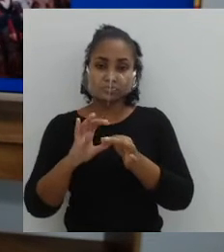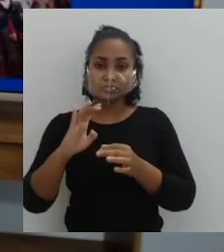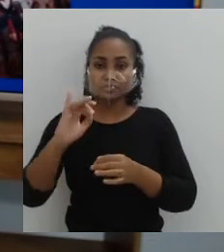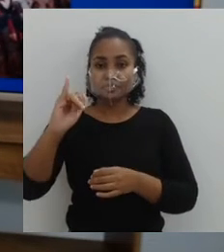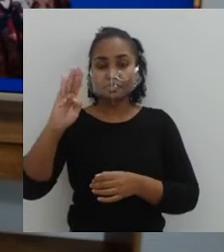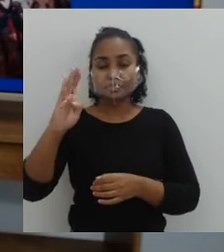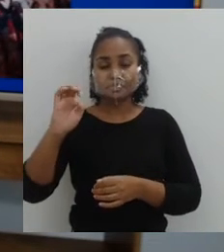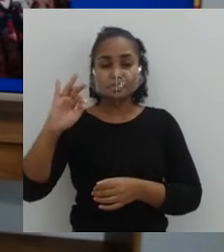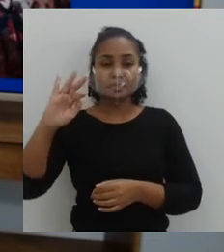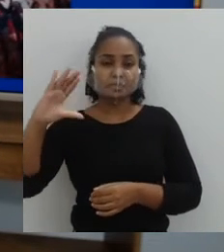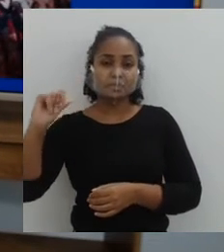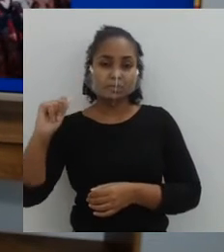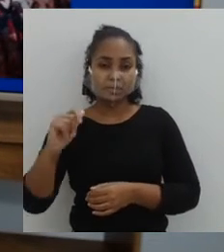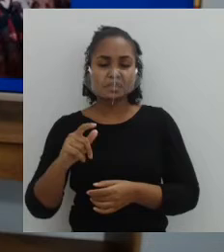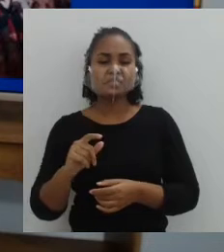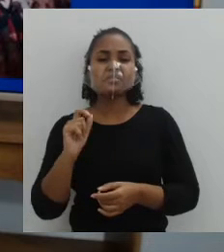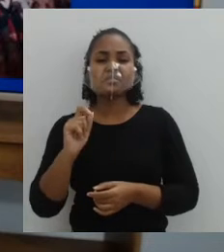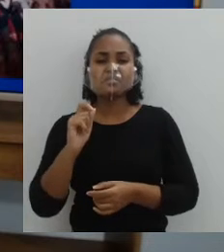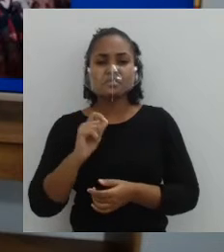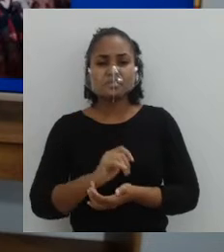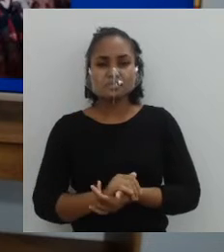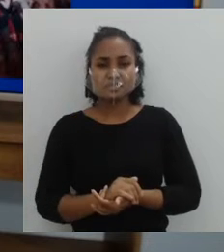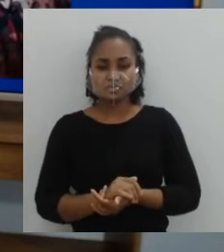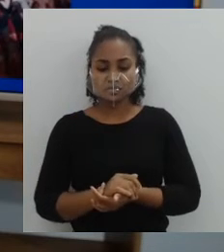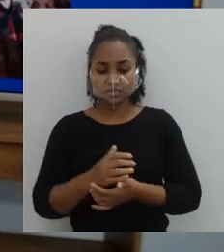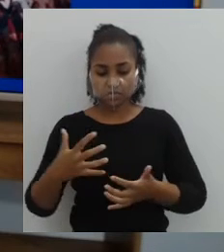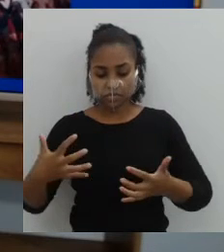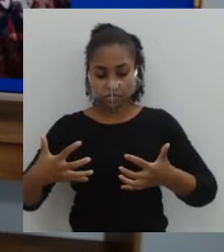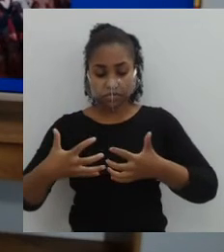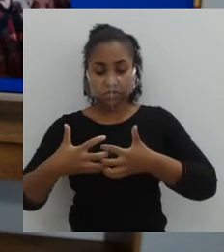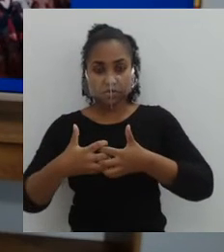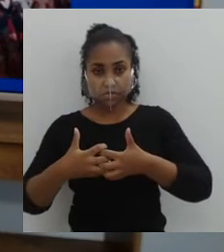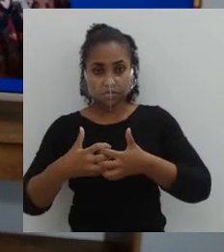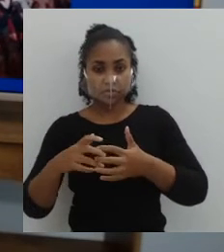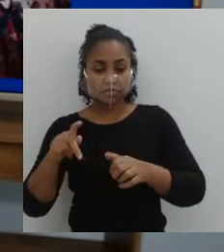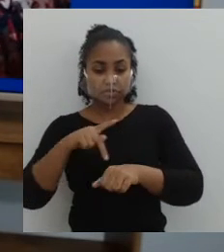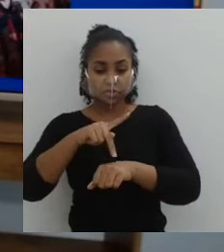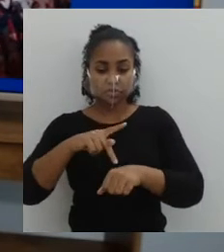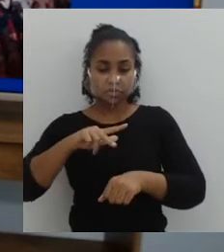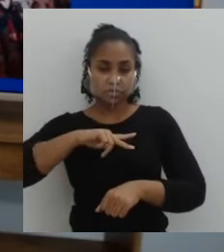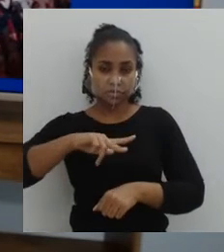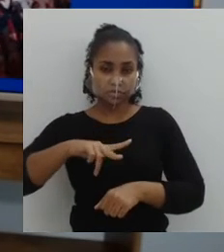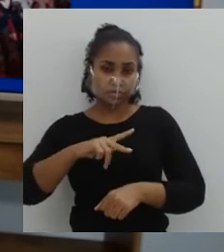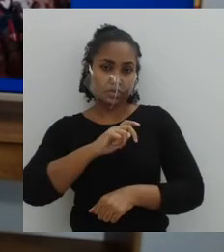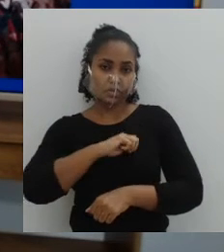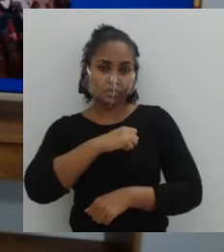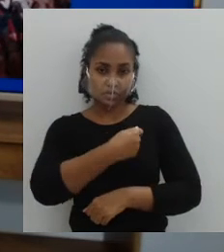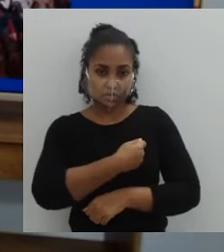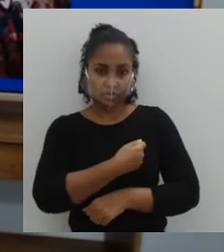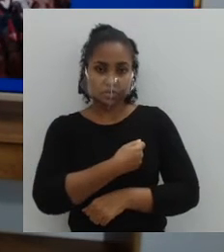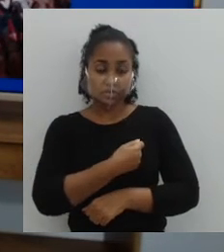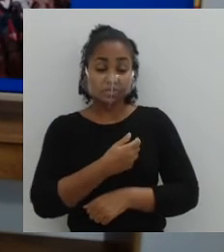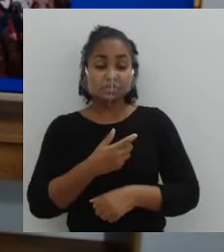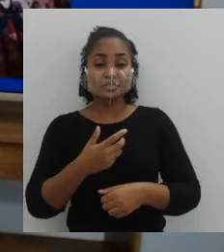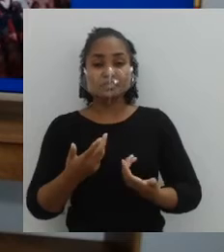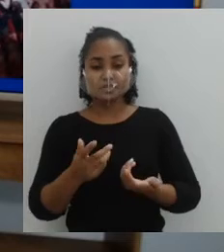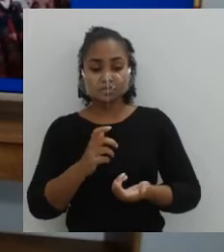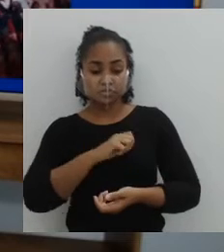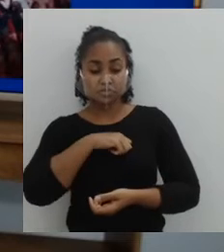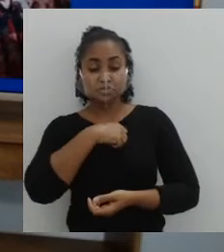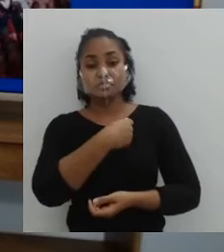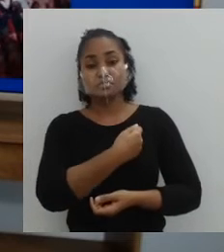Ibérica, ela faz a união entre Portugal e Espanha. Consequentemente, a Espanha